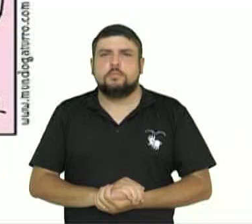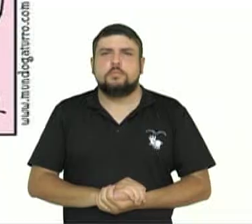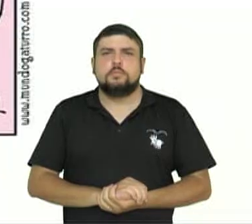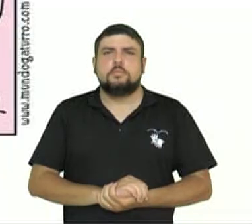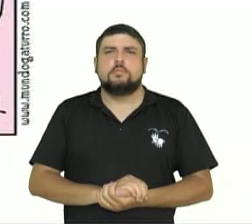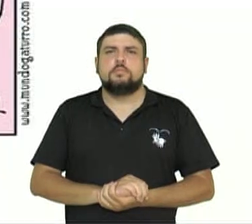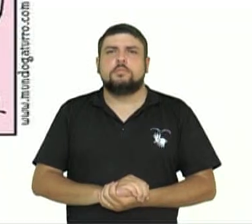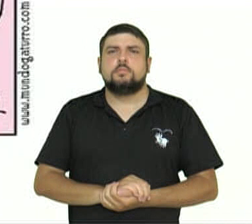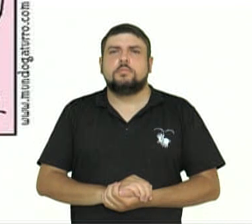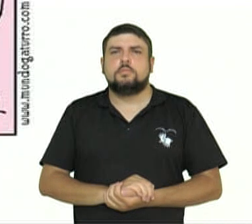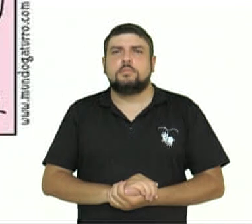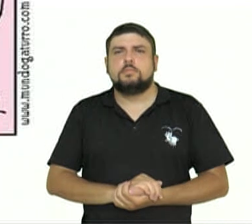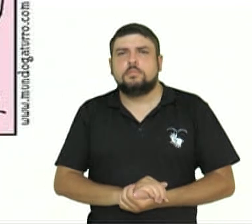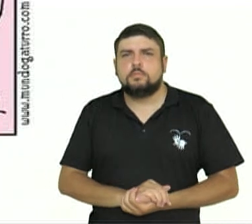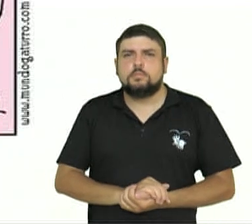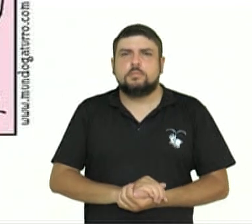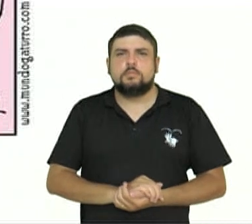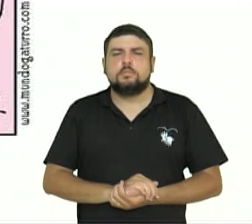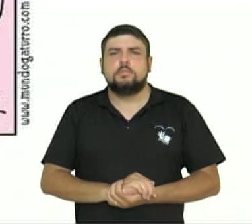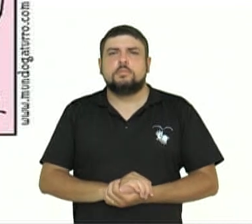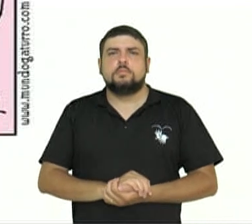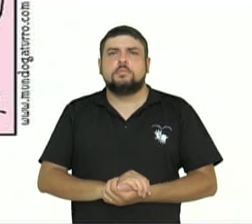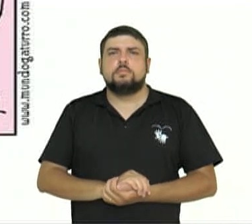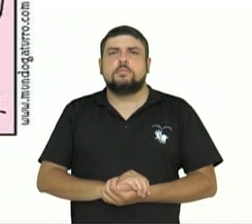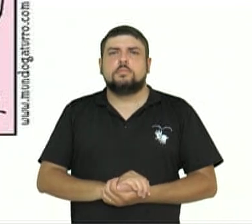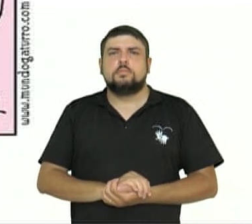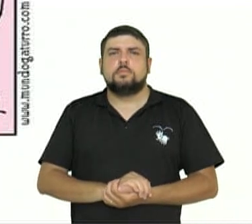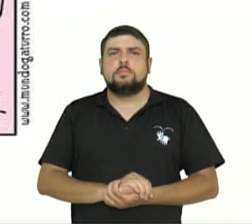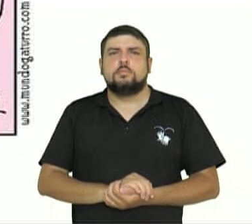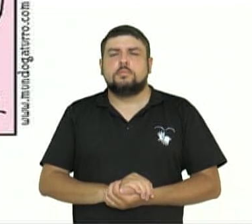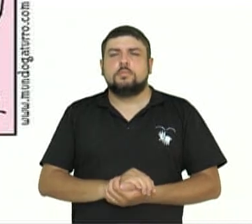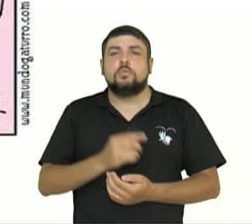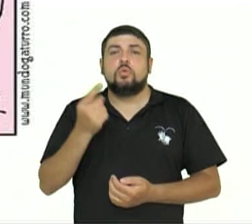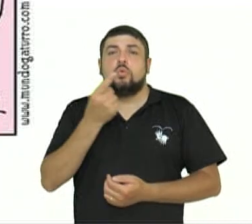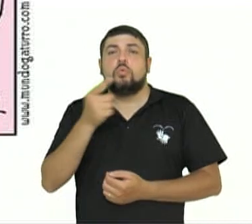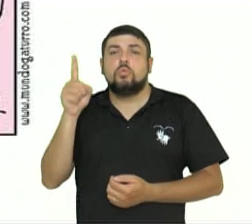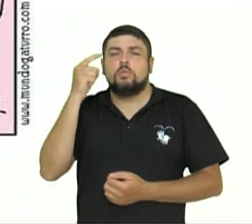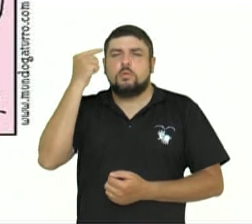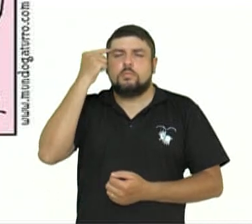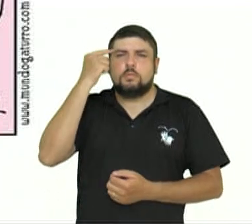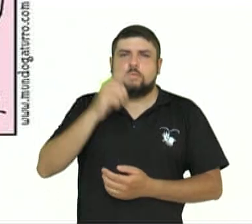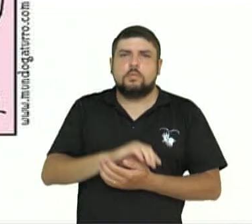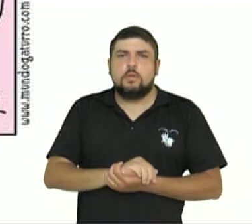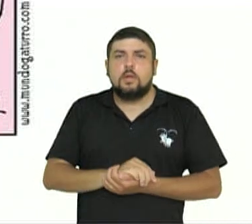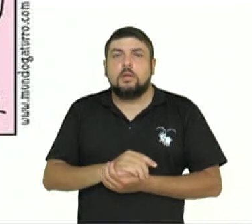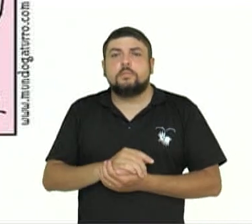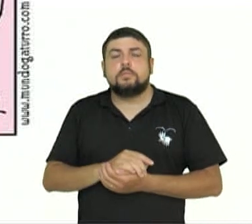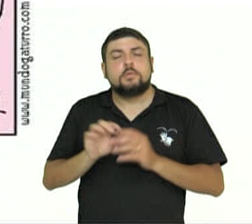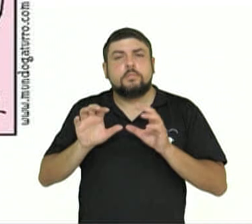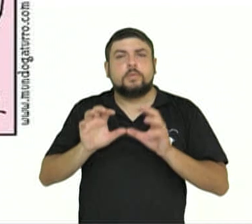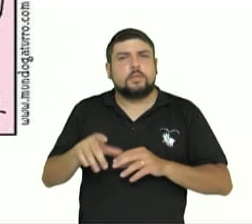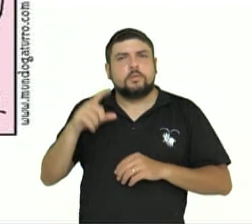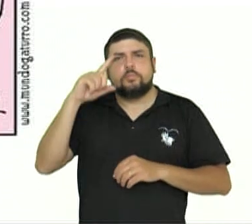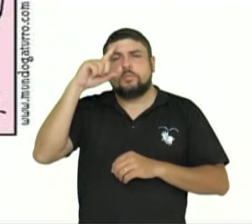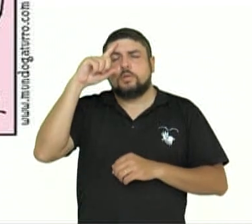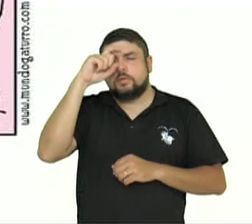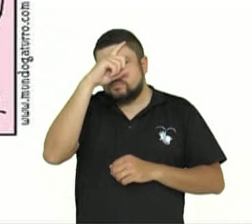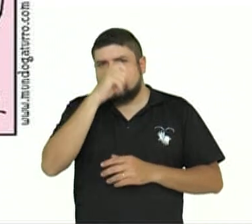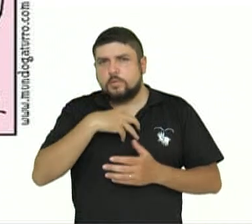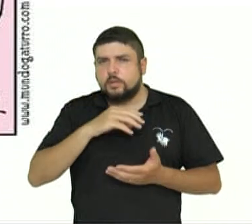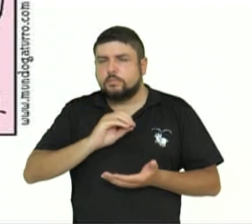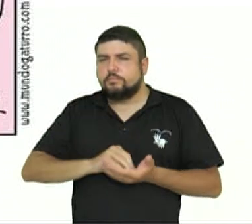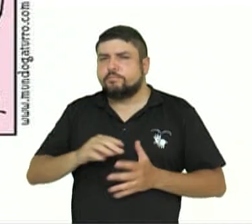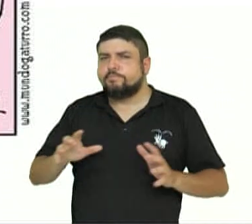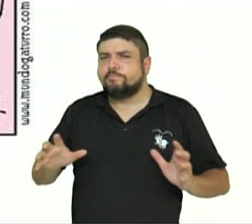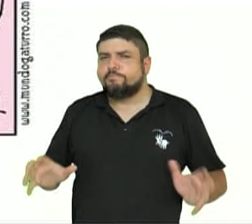pensa, assim é ruda, assim é difícil, puro incentivo e motivação. Ele é irônico